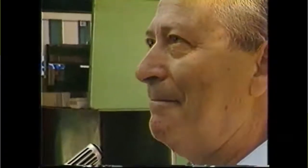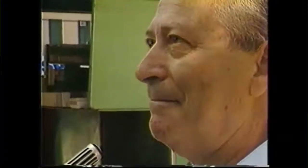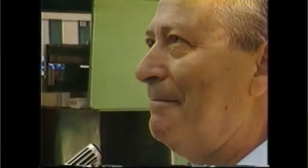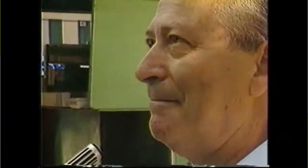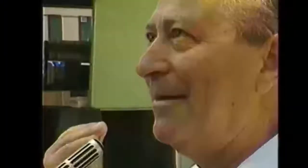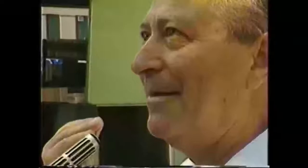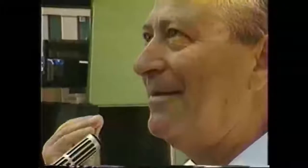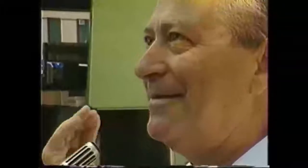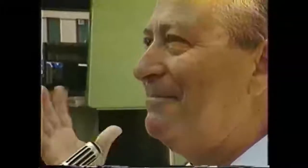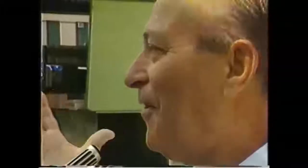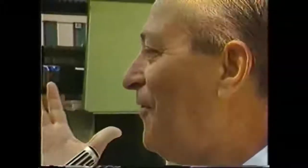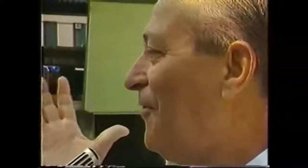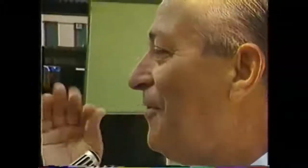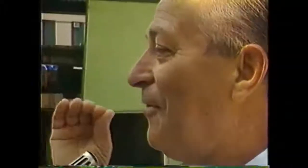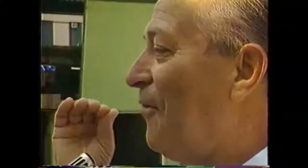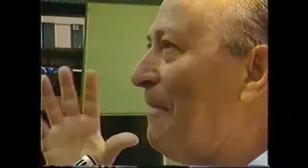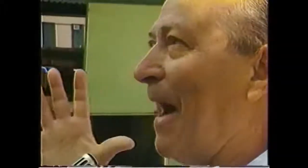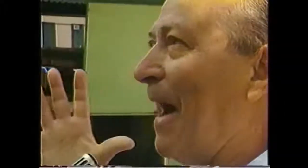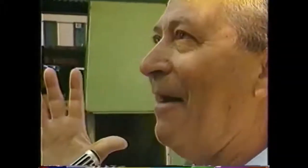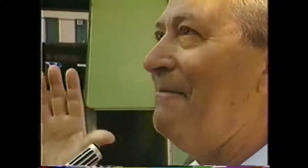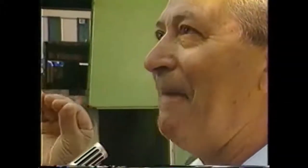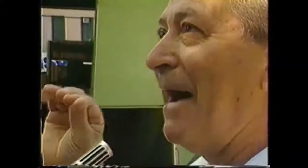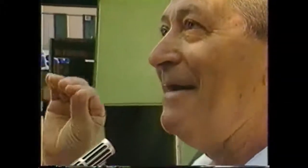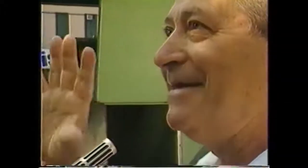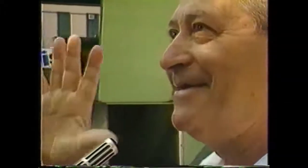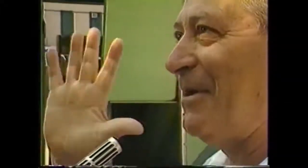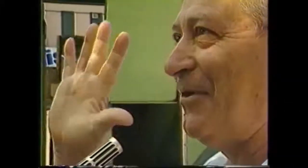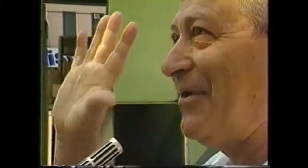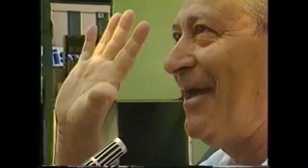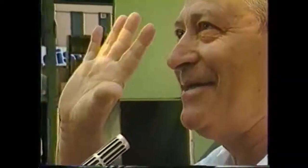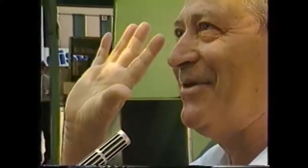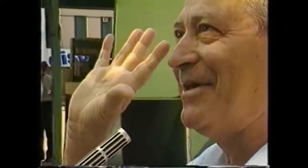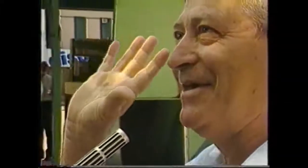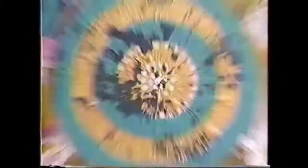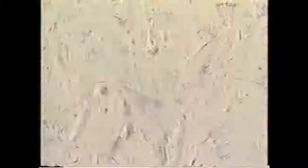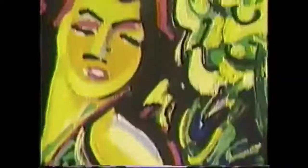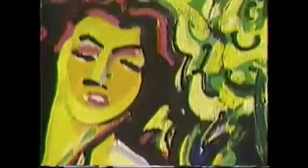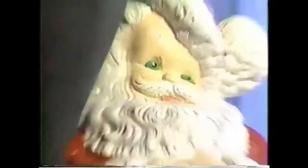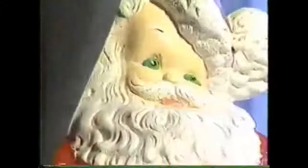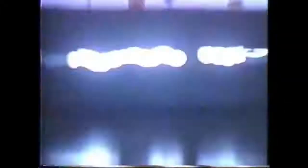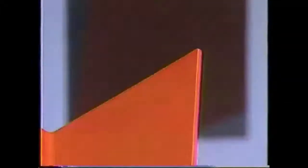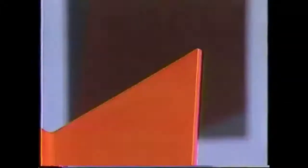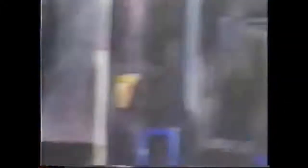Mama. Ma. Mão. O man, man, em espanhol, é isto aqui.